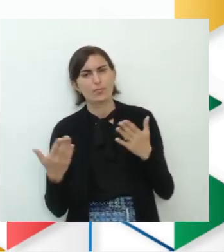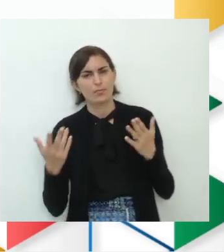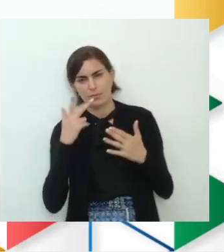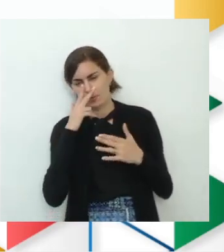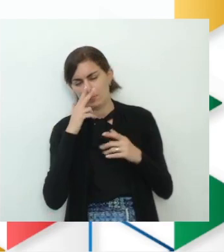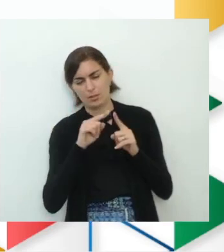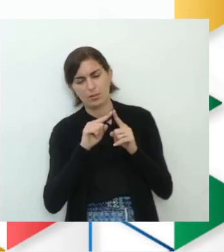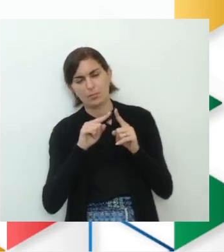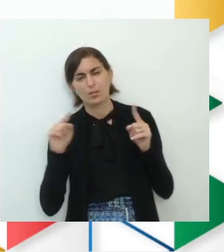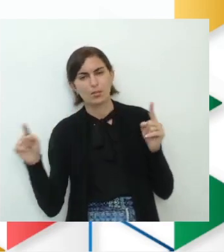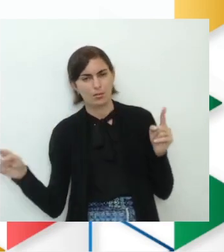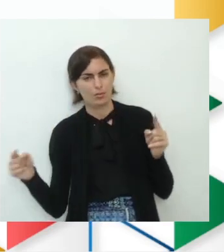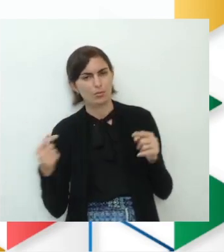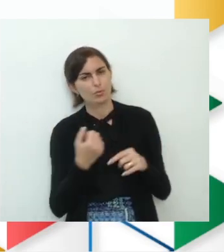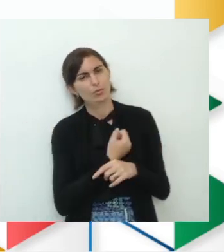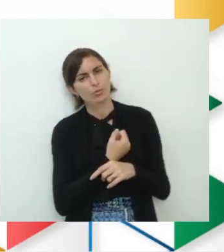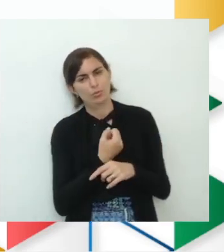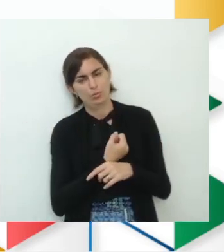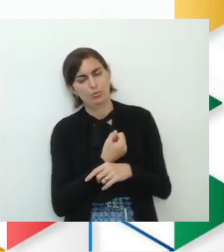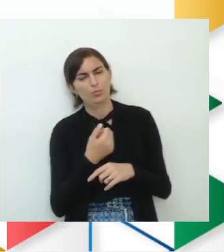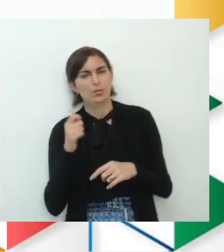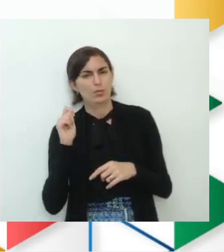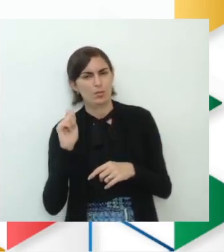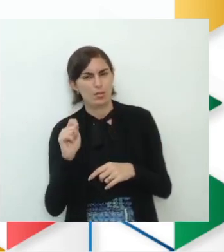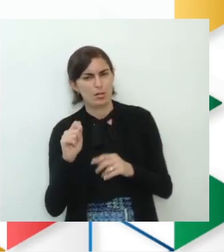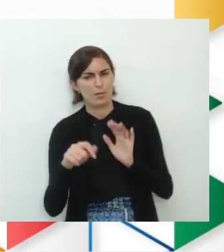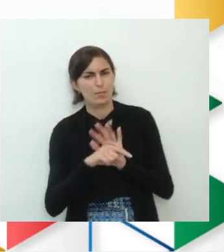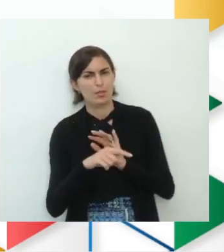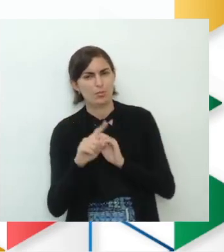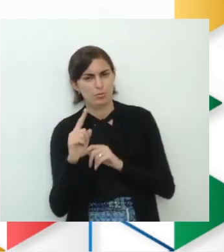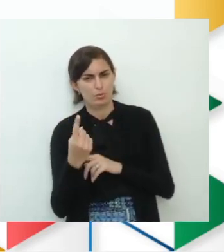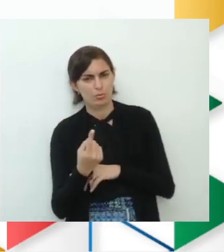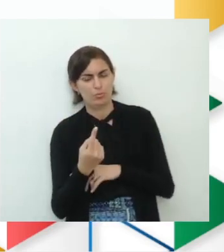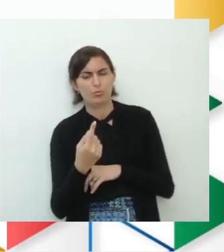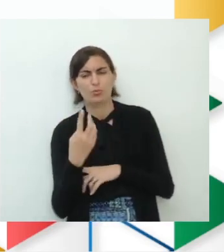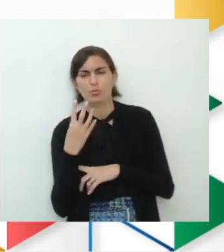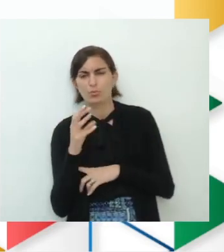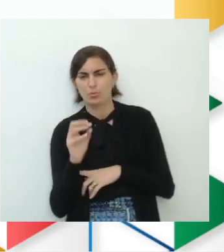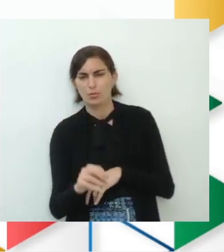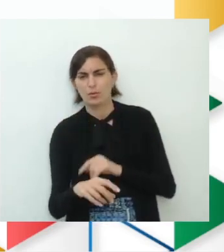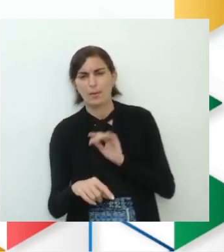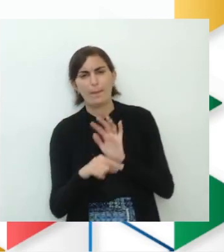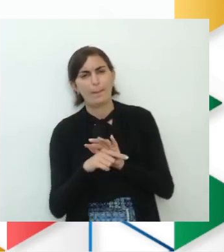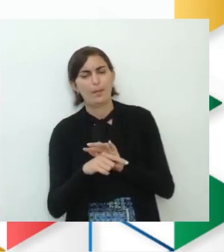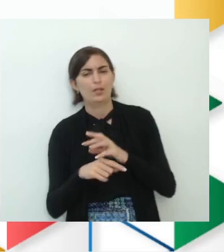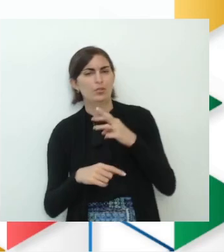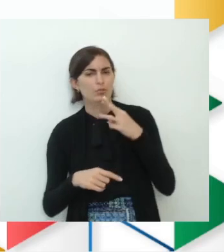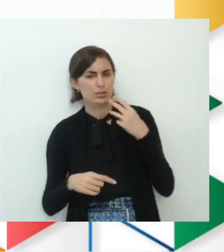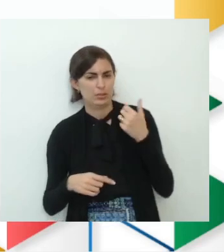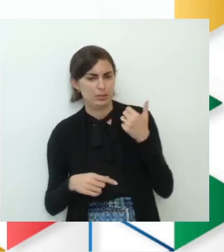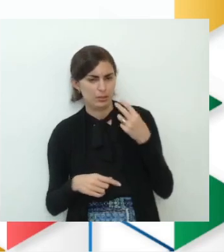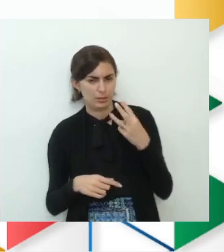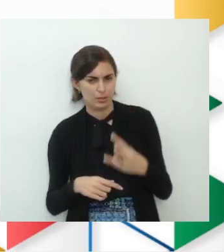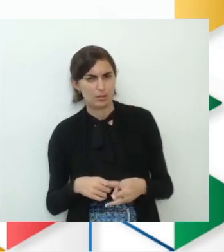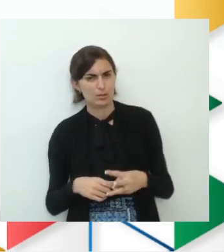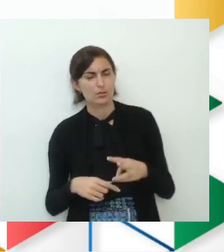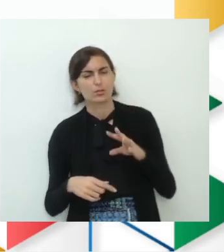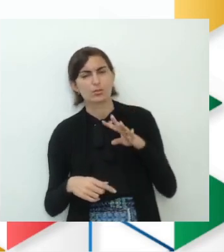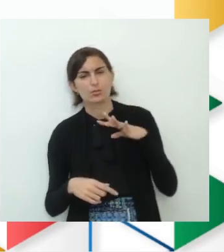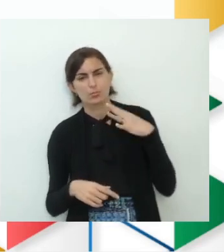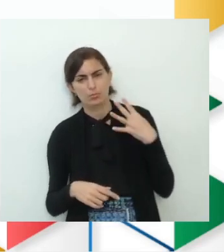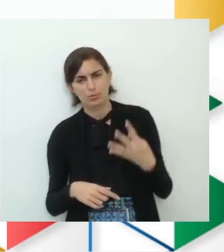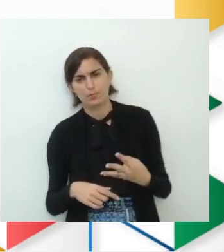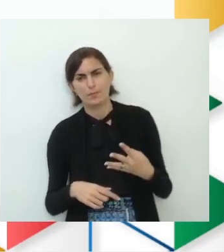mesma reta numérica os números no item A. Menos 1 sobre 40, menos 13 sobre 4